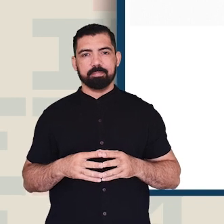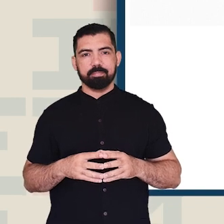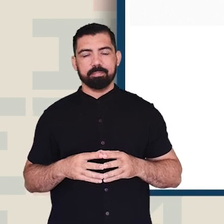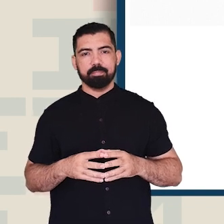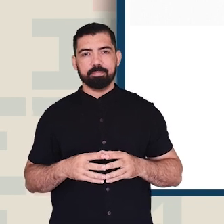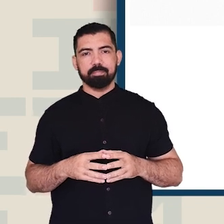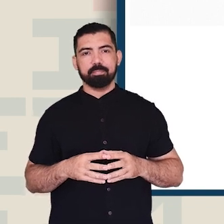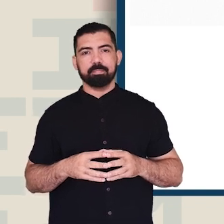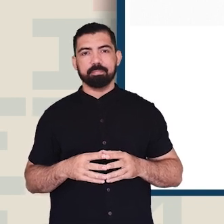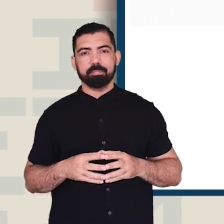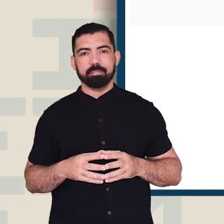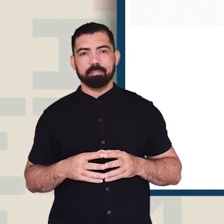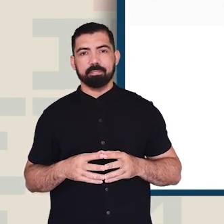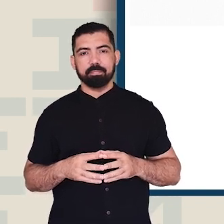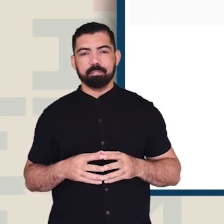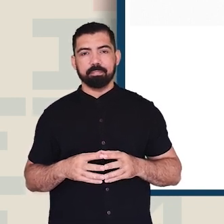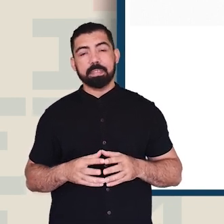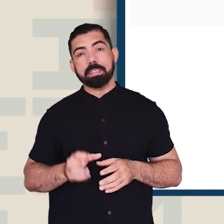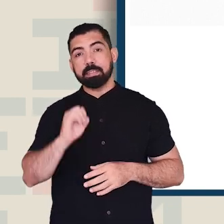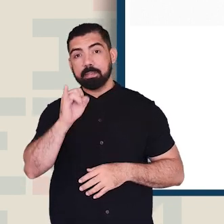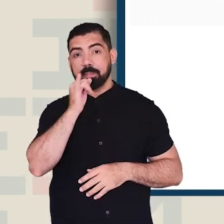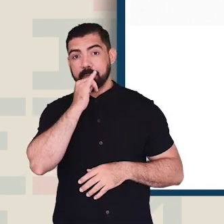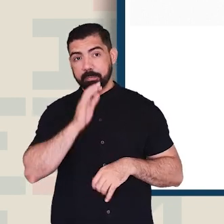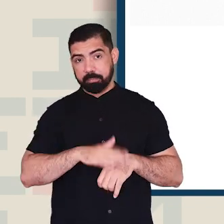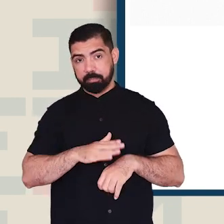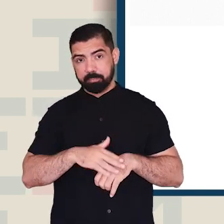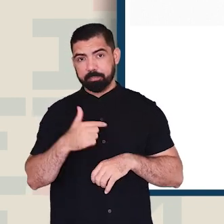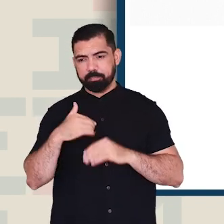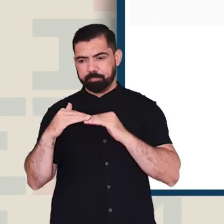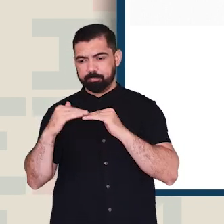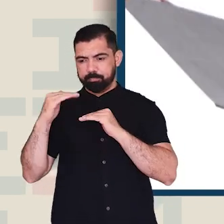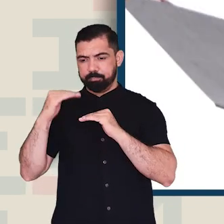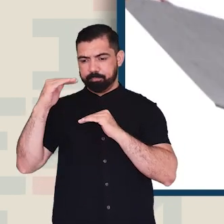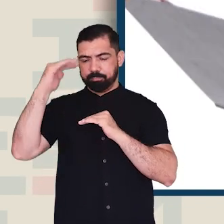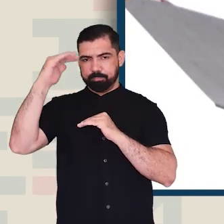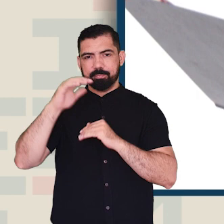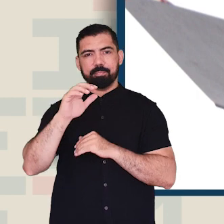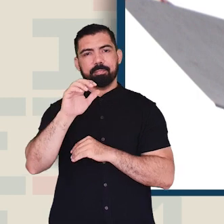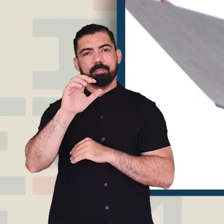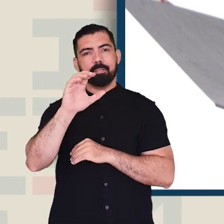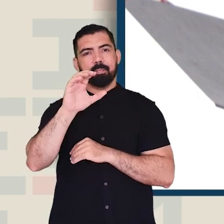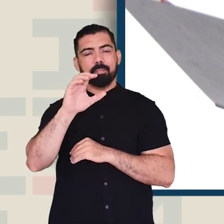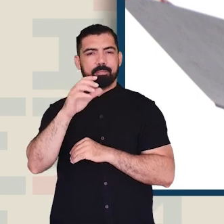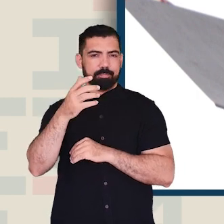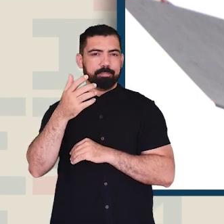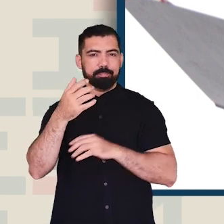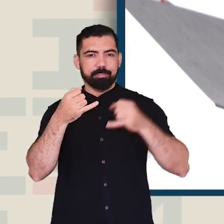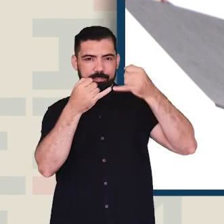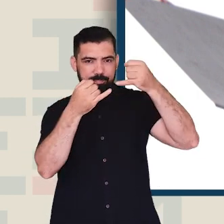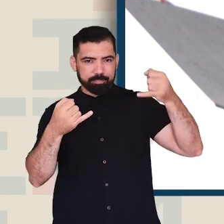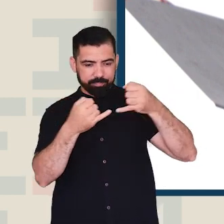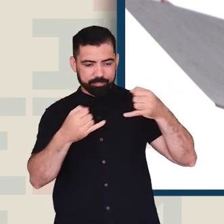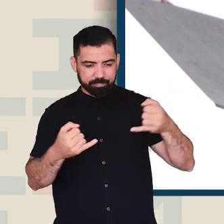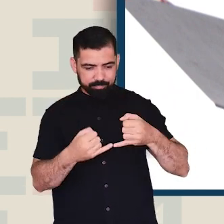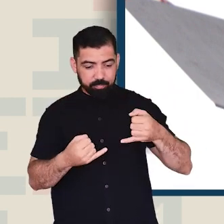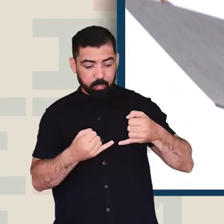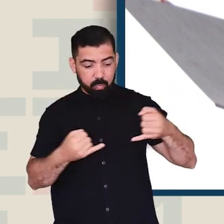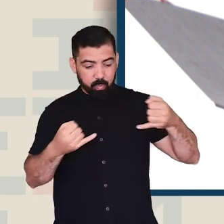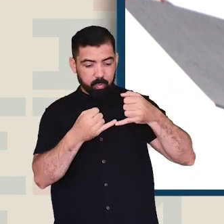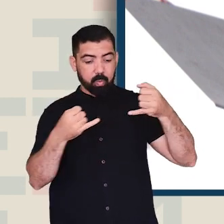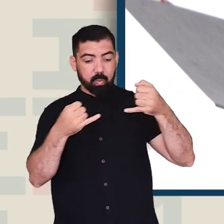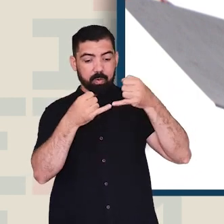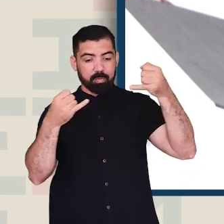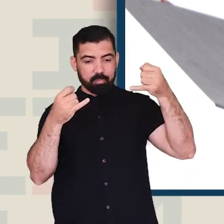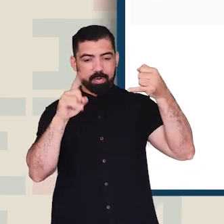Certo? Se eu for subindo de corda, eu continuo na mesma tríade